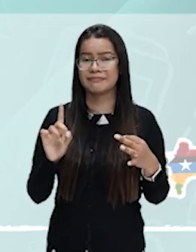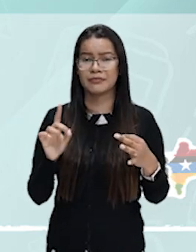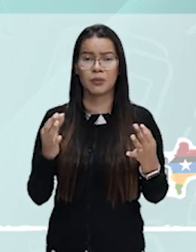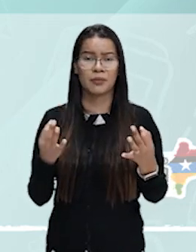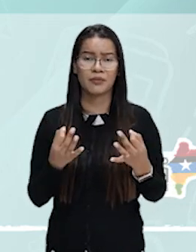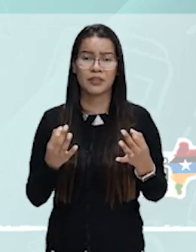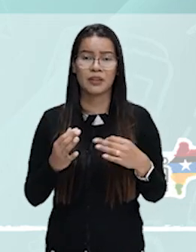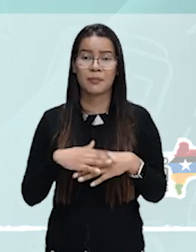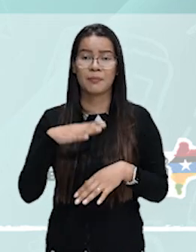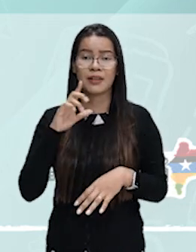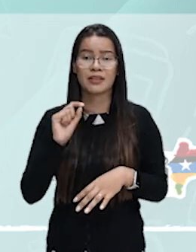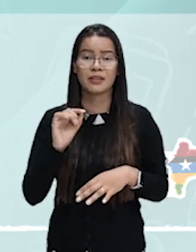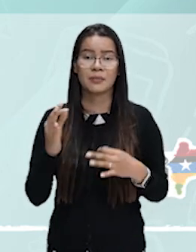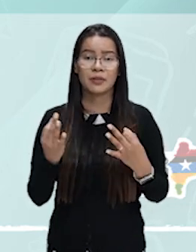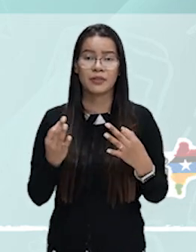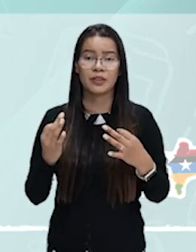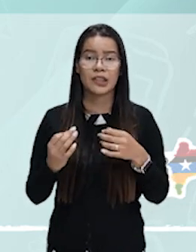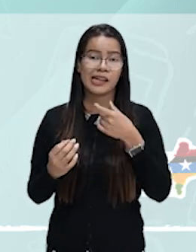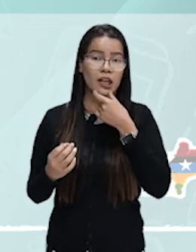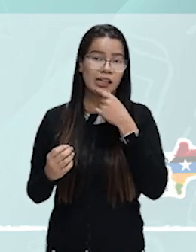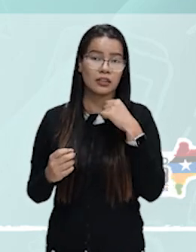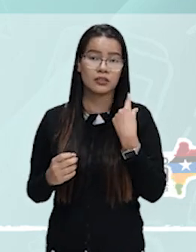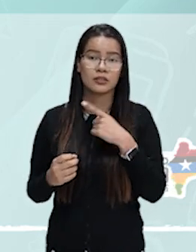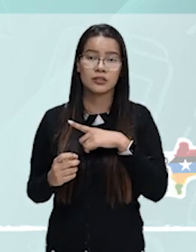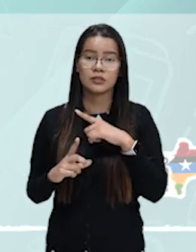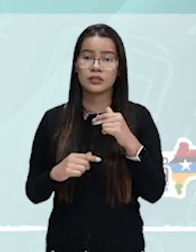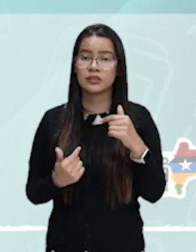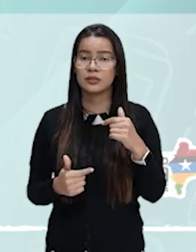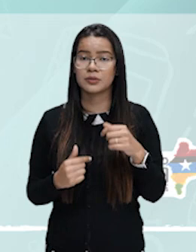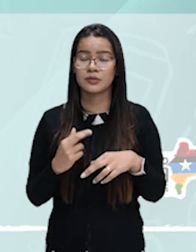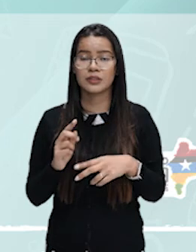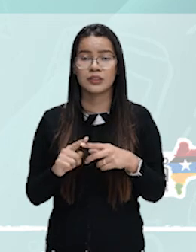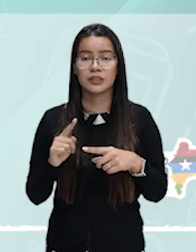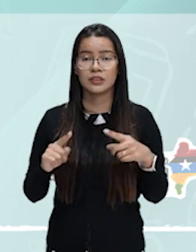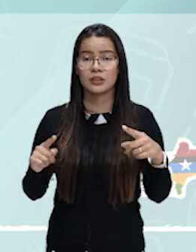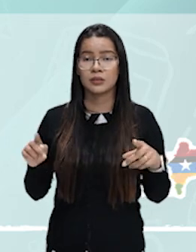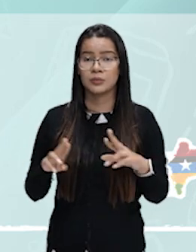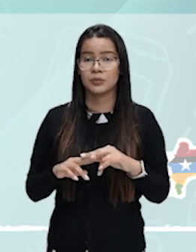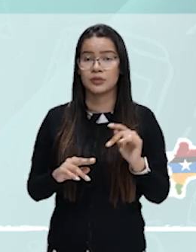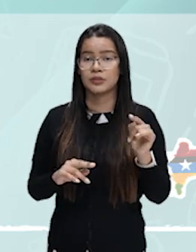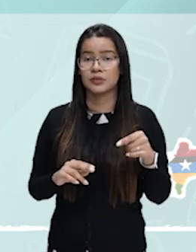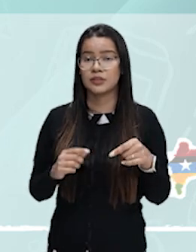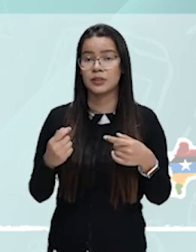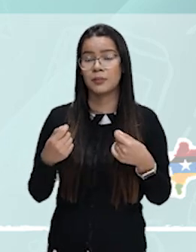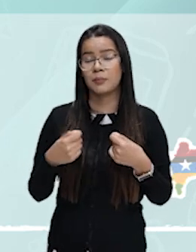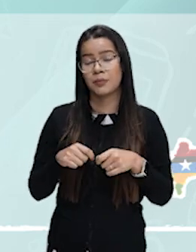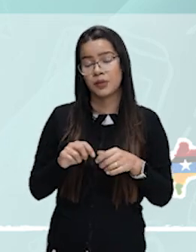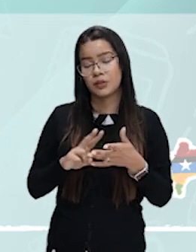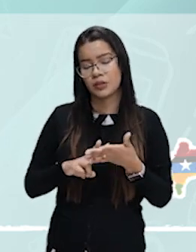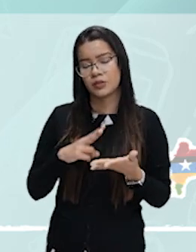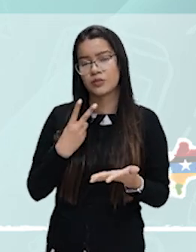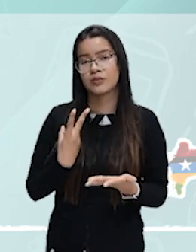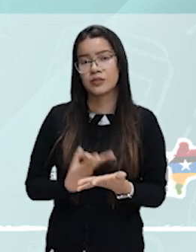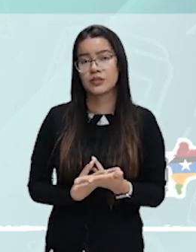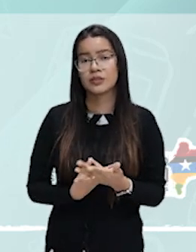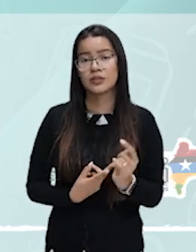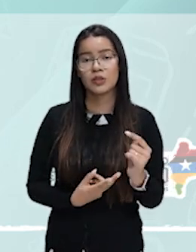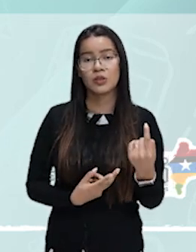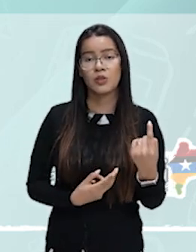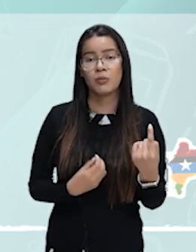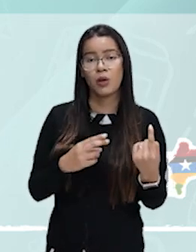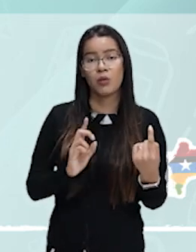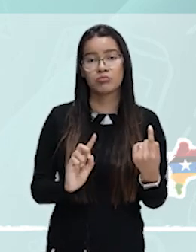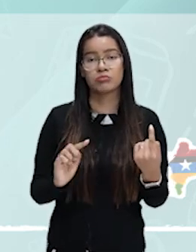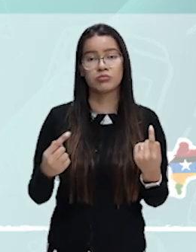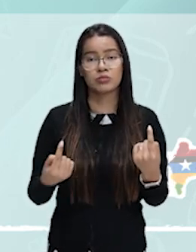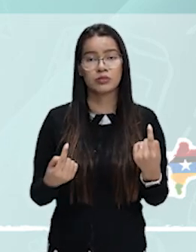não temos 3 variações de simple past ou de passado simples. Por isso que você tanto pode traduzir de uma forma ou